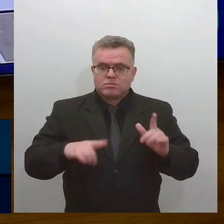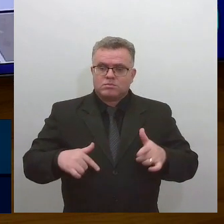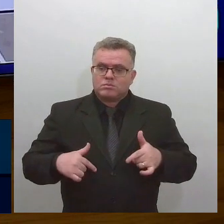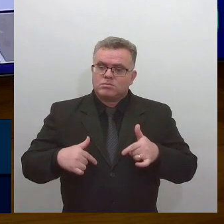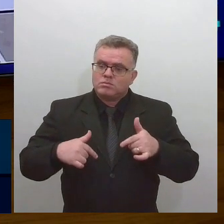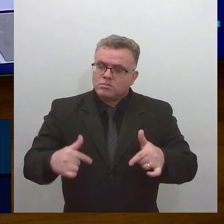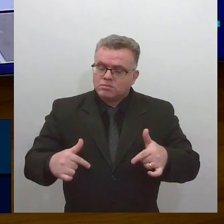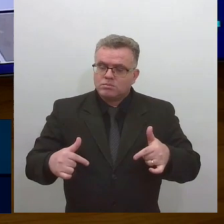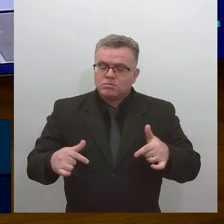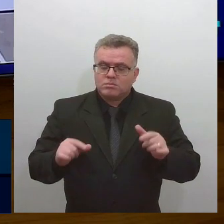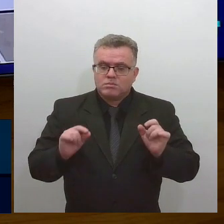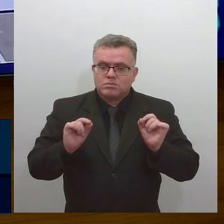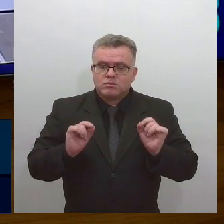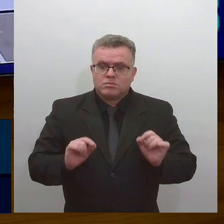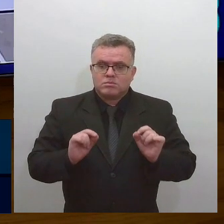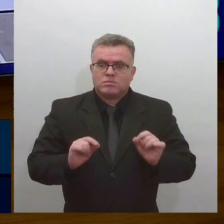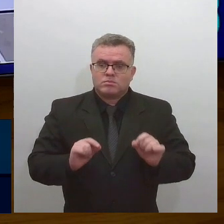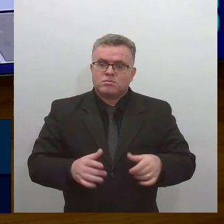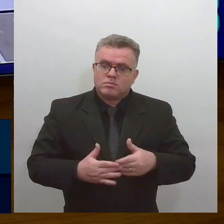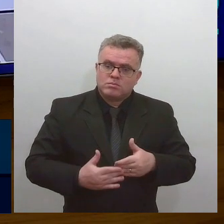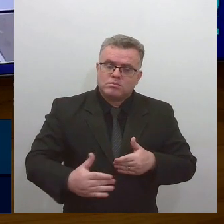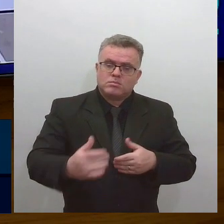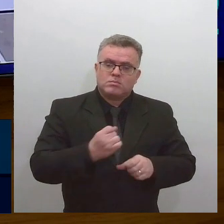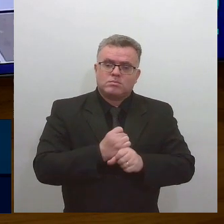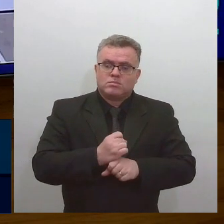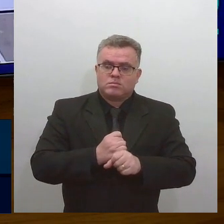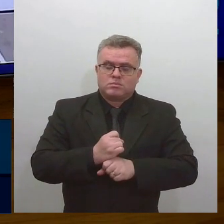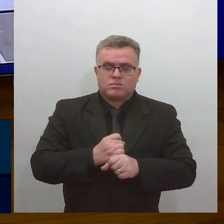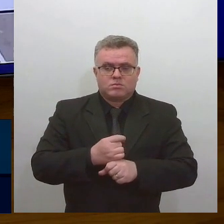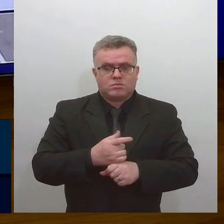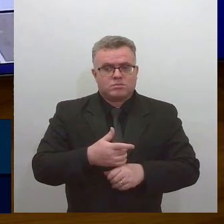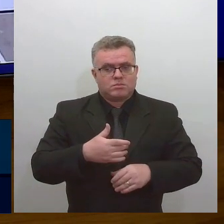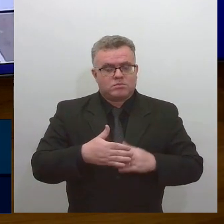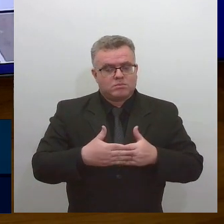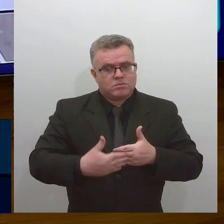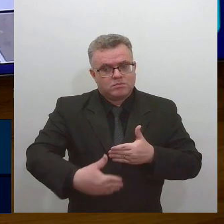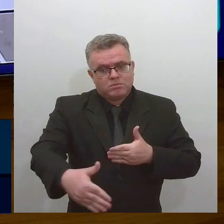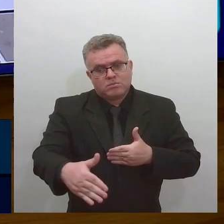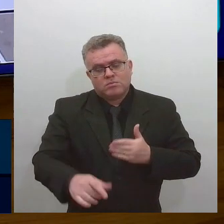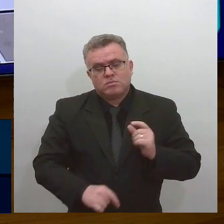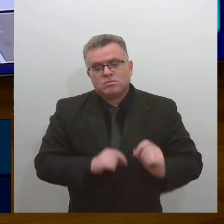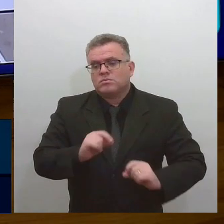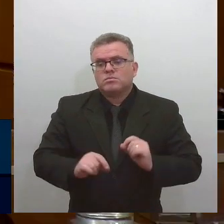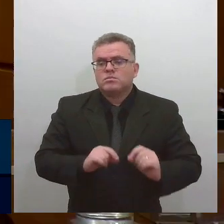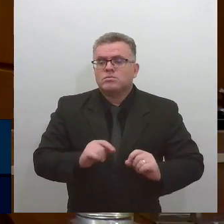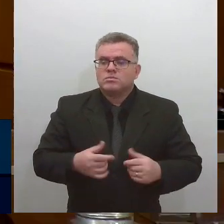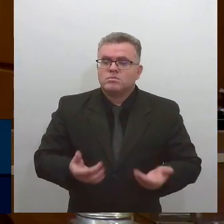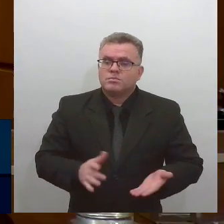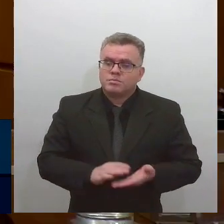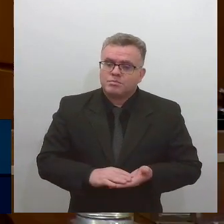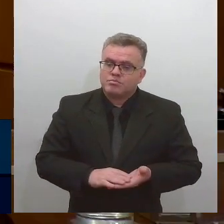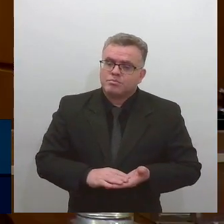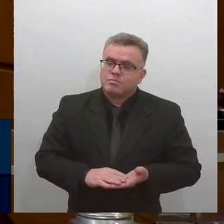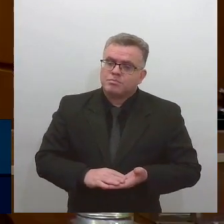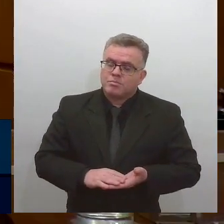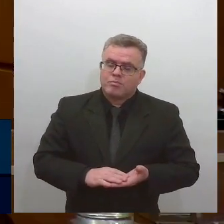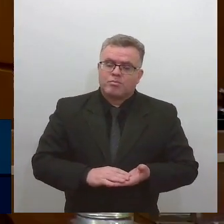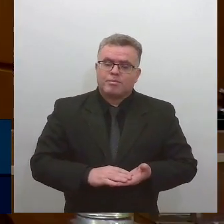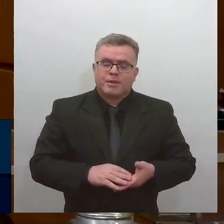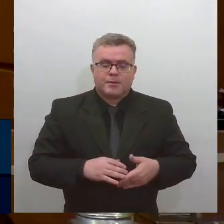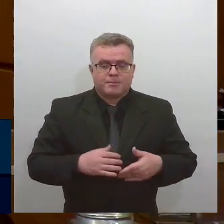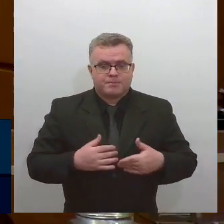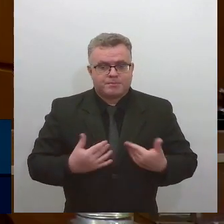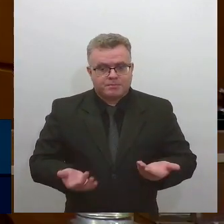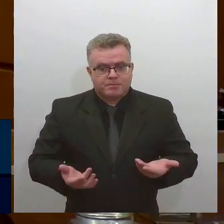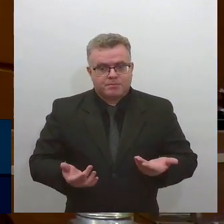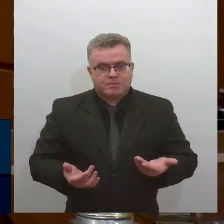anos e quando eu digo desafio paraos próximos anos é por porque nada se resolve de uma hora para